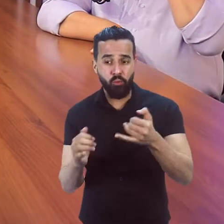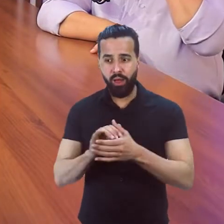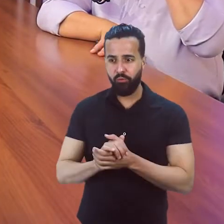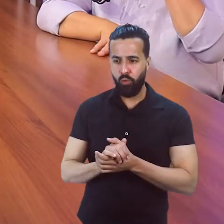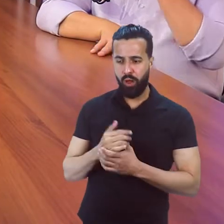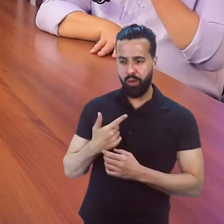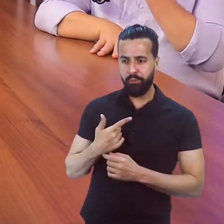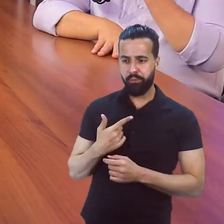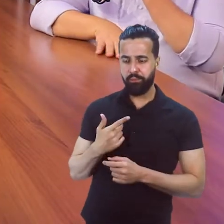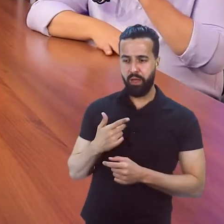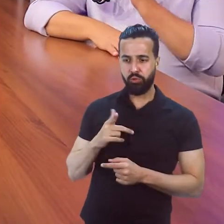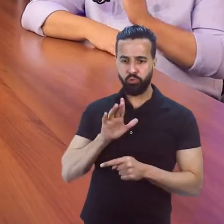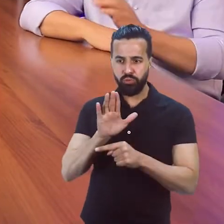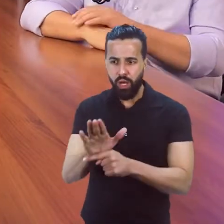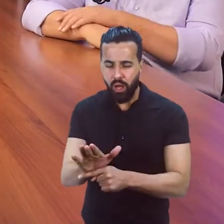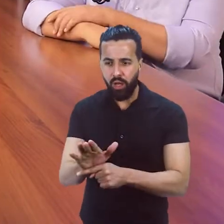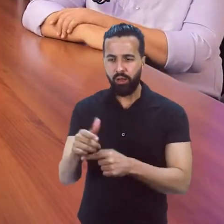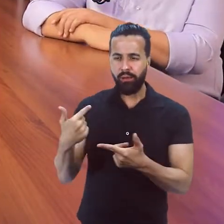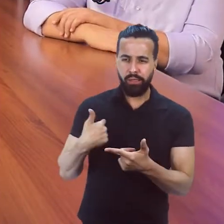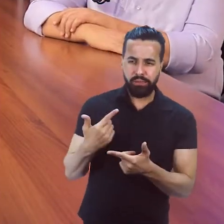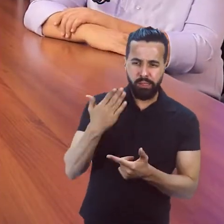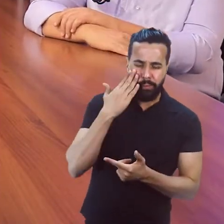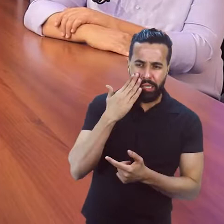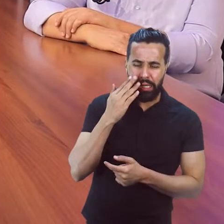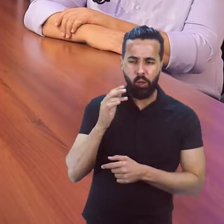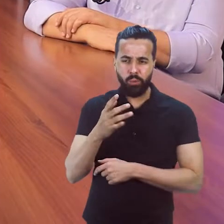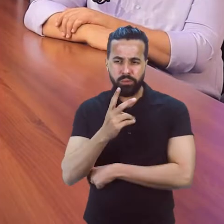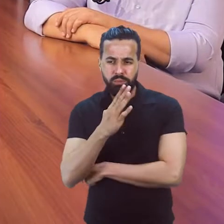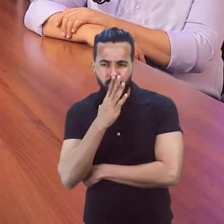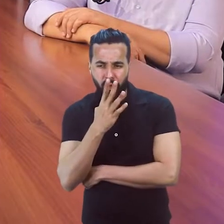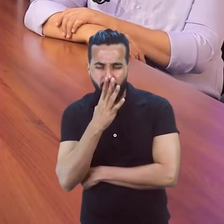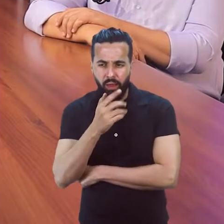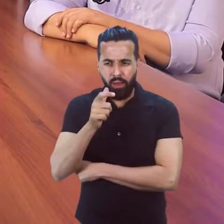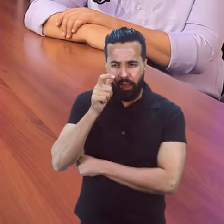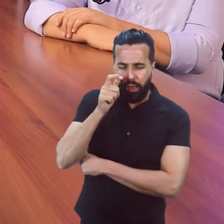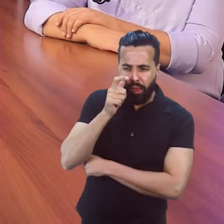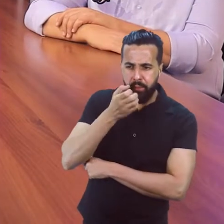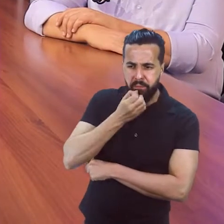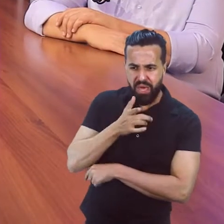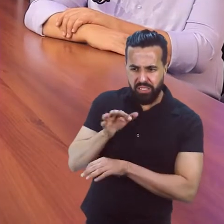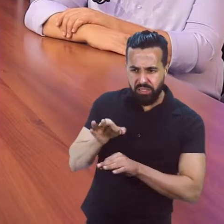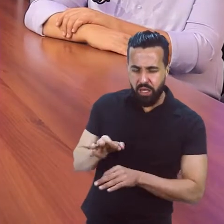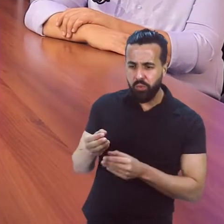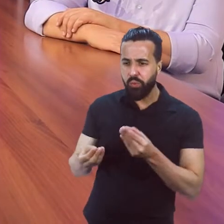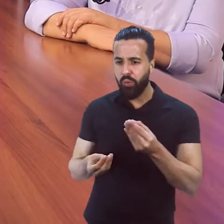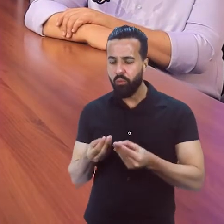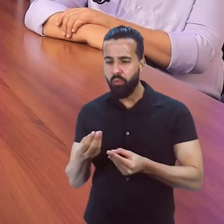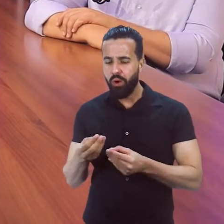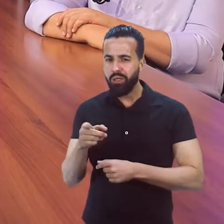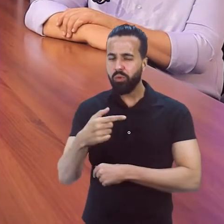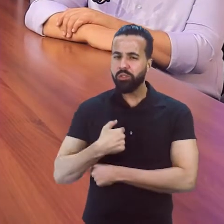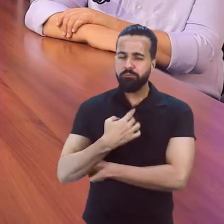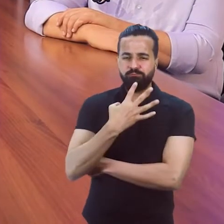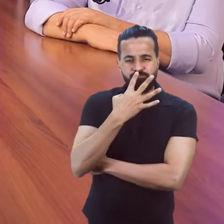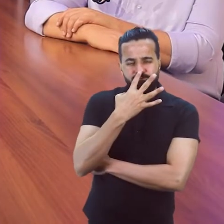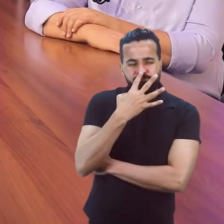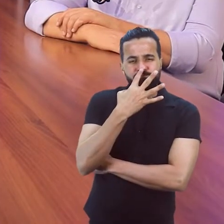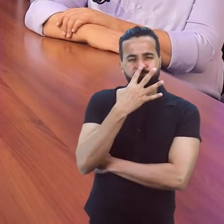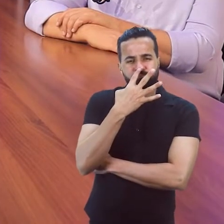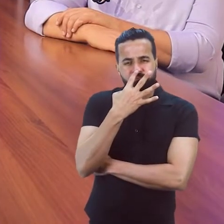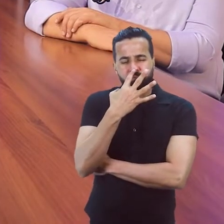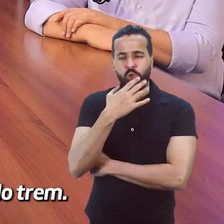vou fazer um treino aqui, né, fica aí de observador. Rapaz, eu fui me encantando com aquela coisa de lei,